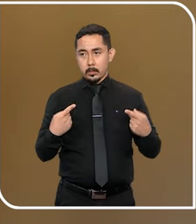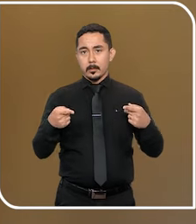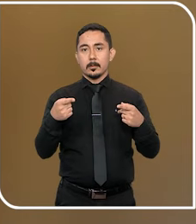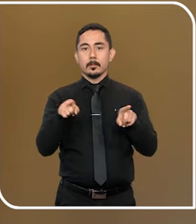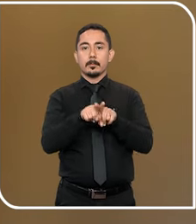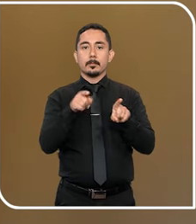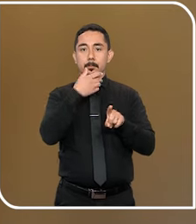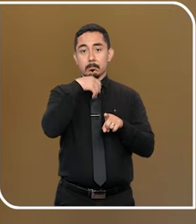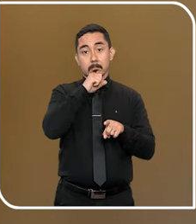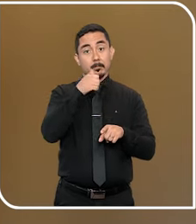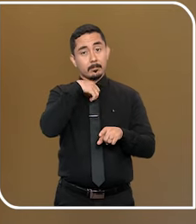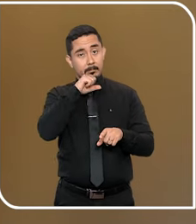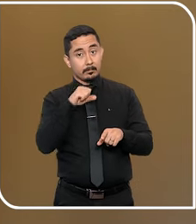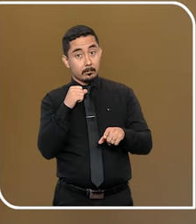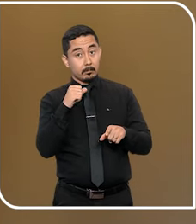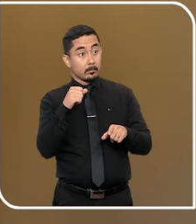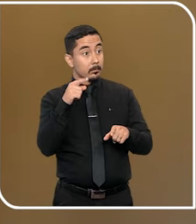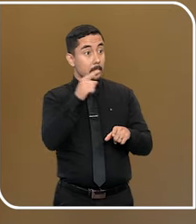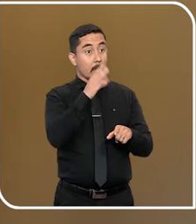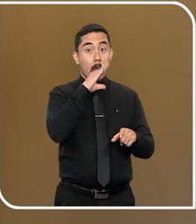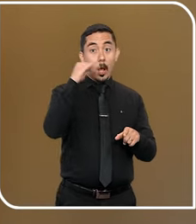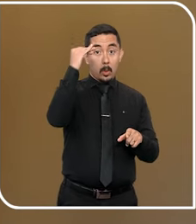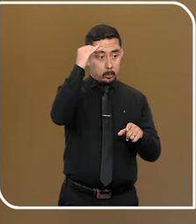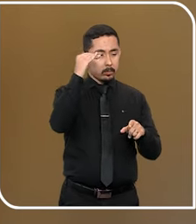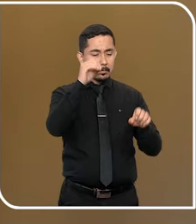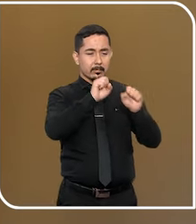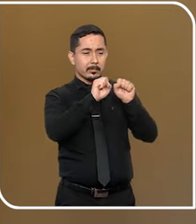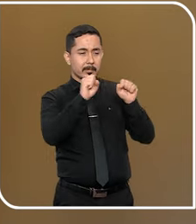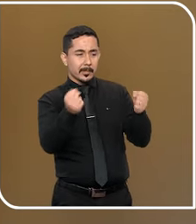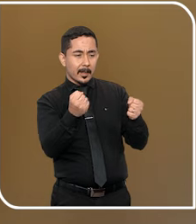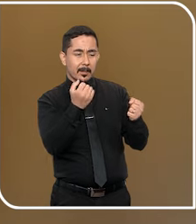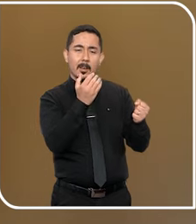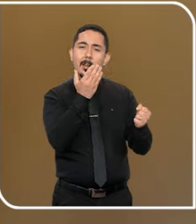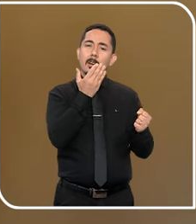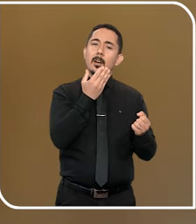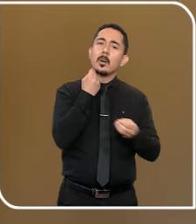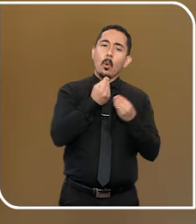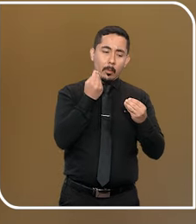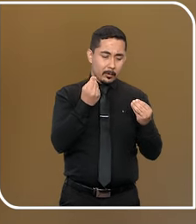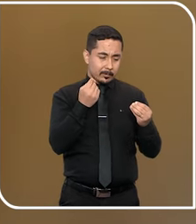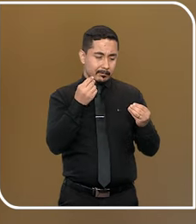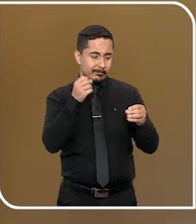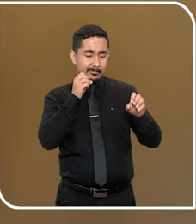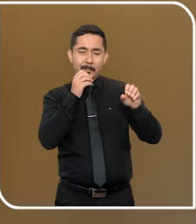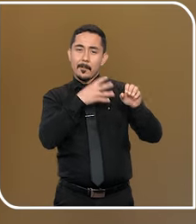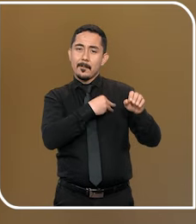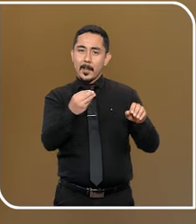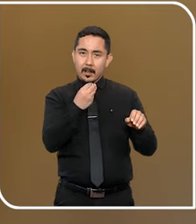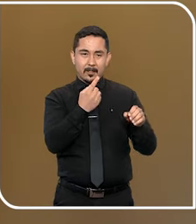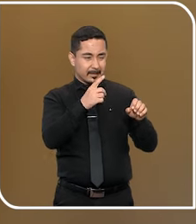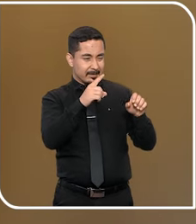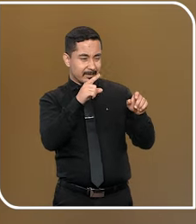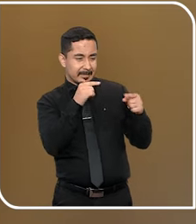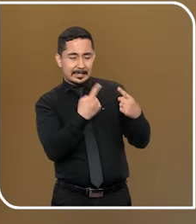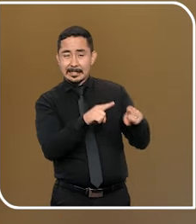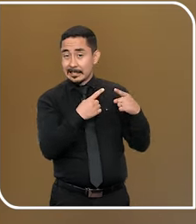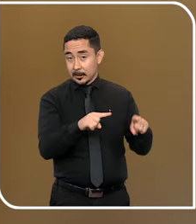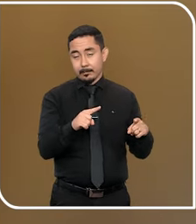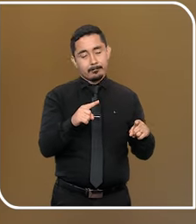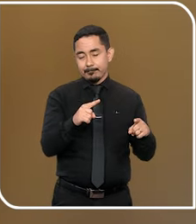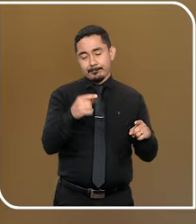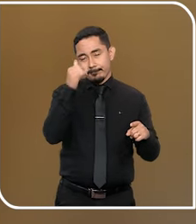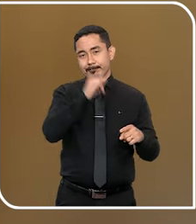atua trabalhando na recuperação da infância dos adultos para que quebrem o ciclo da violência na educação dos seus filhos é também formada em